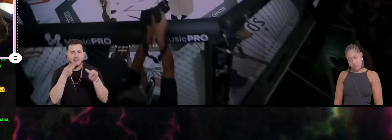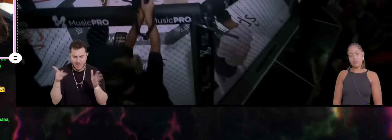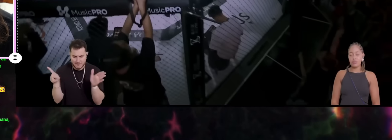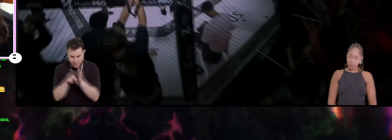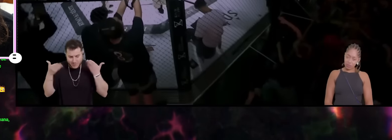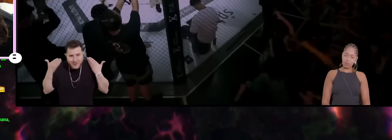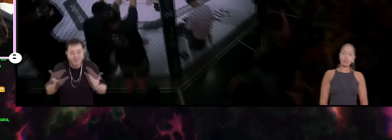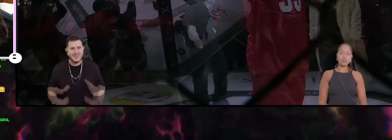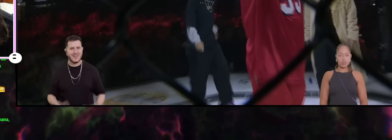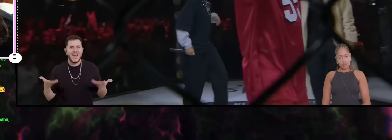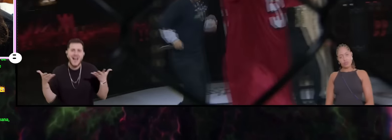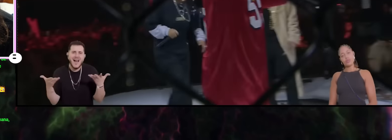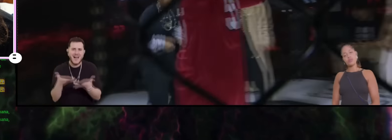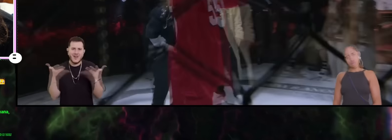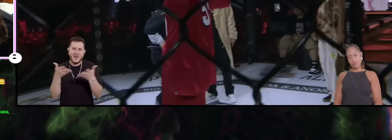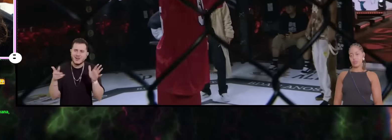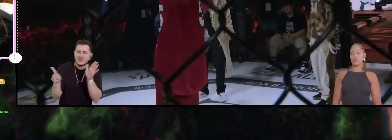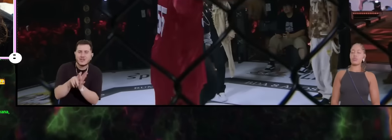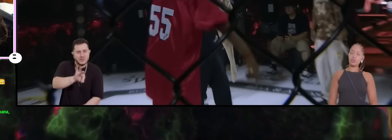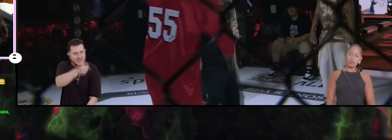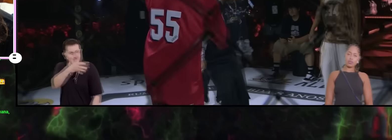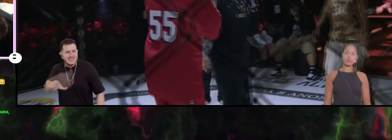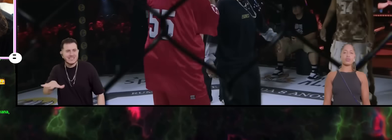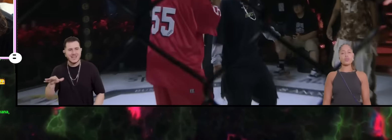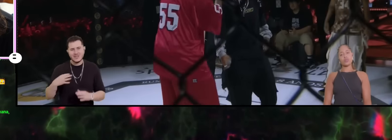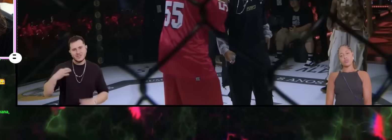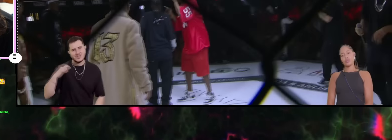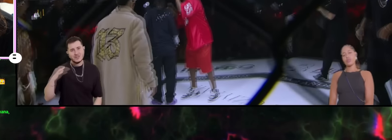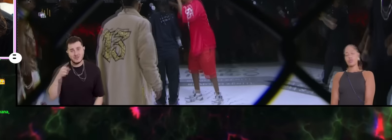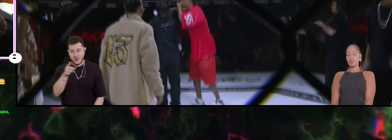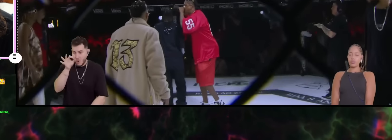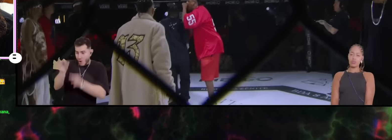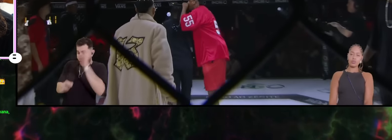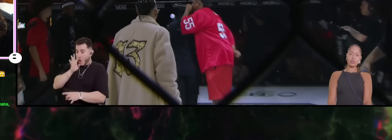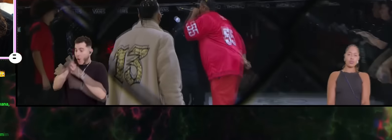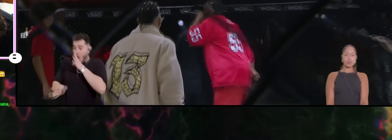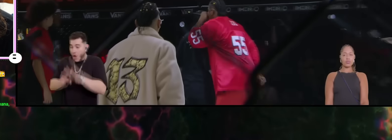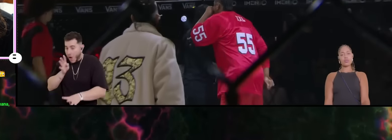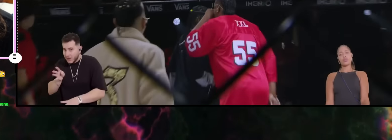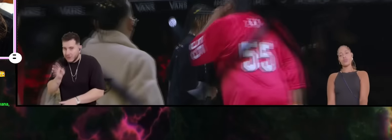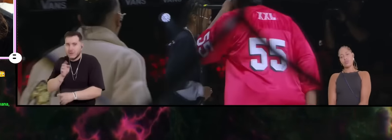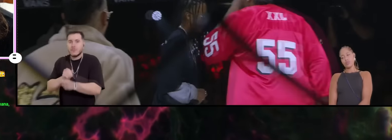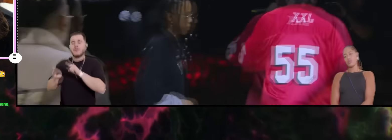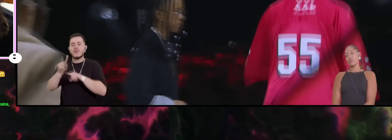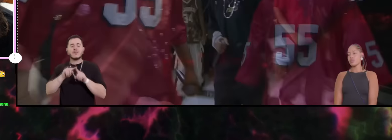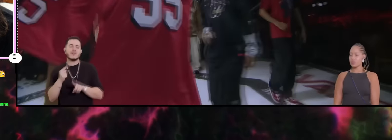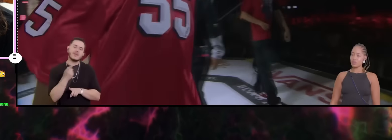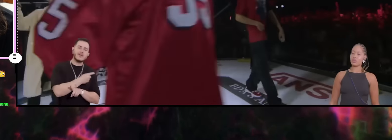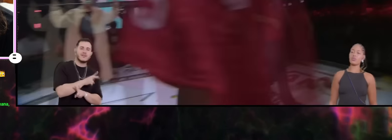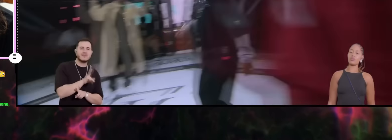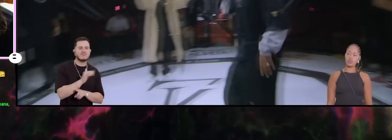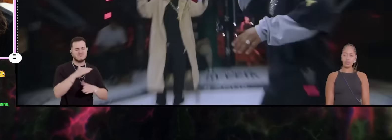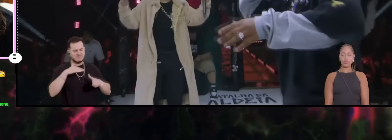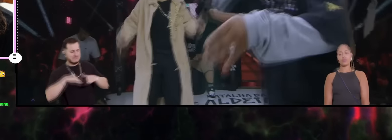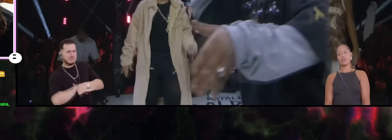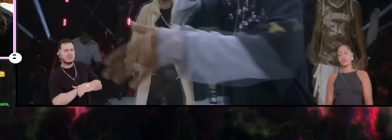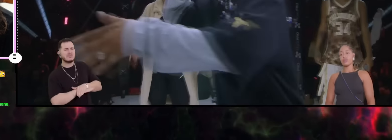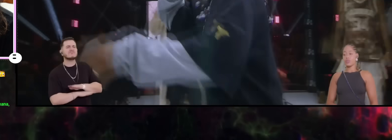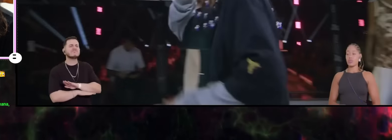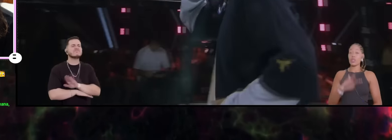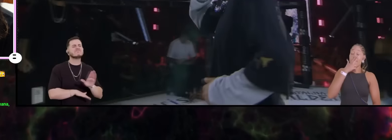situação? Tipo Santos nessa revelação. Não julgo o Massadinho, vai parar no alçapão. Tipo